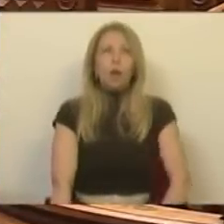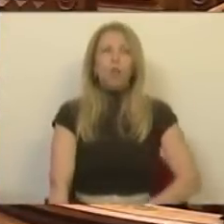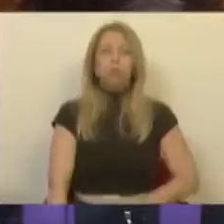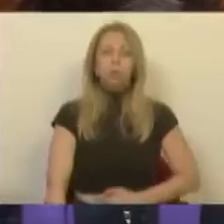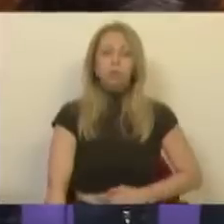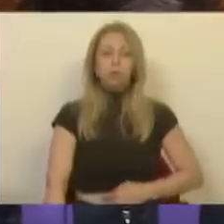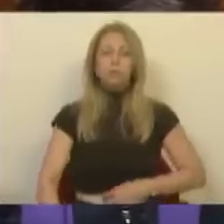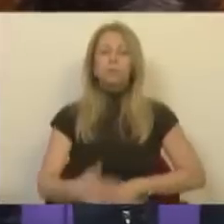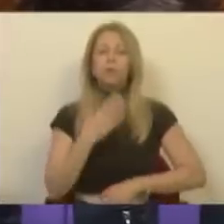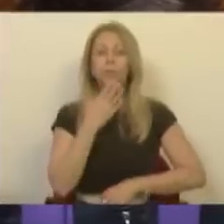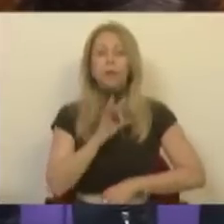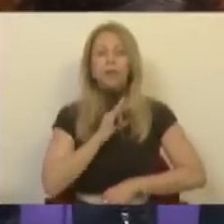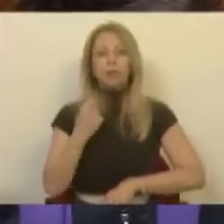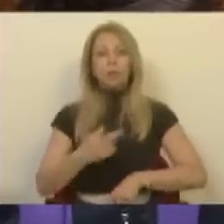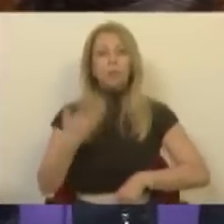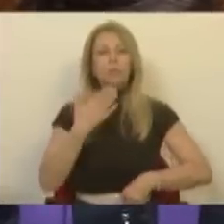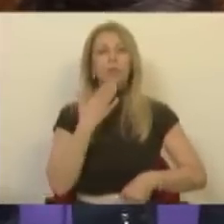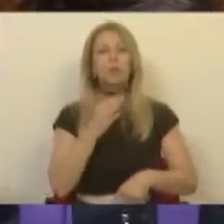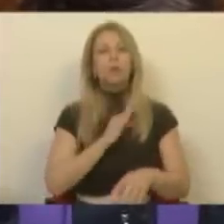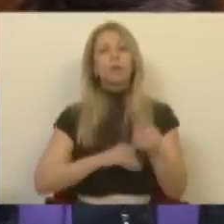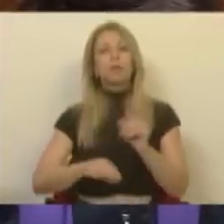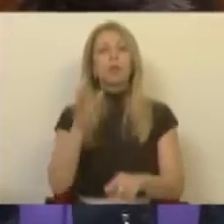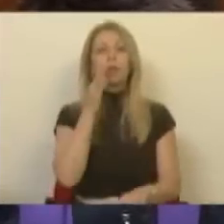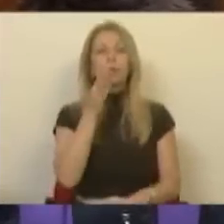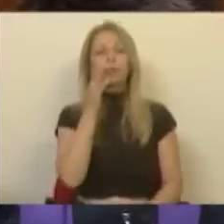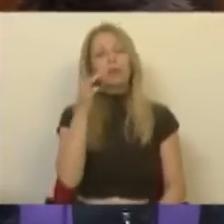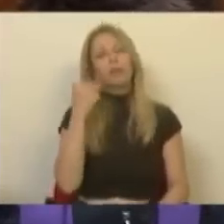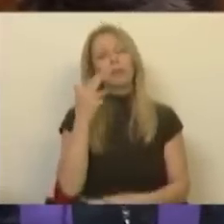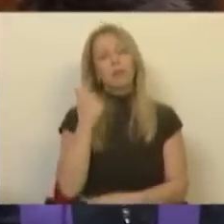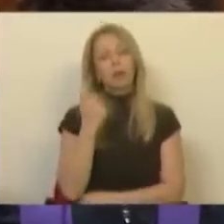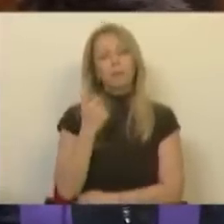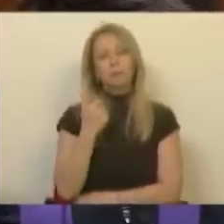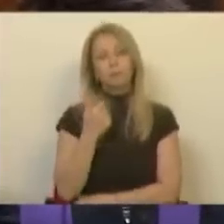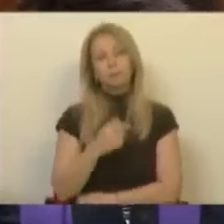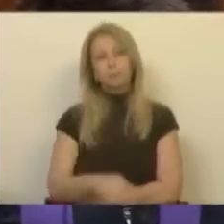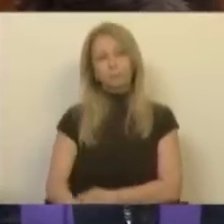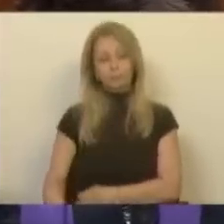Muito obrigado senhor presidente Muito obrigado senhor Deputado André Ventura